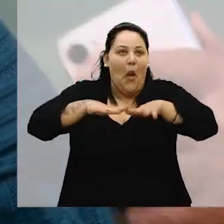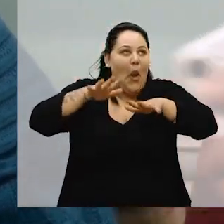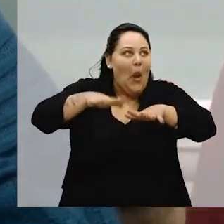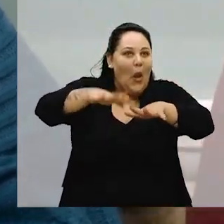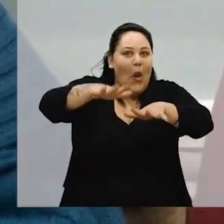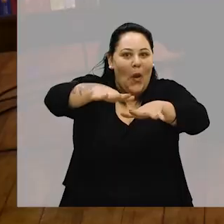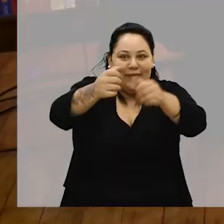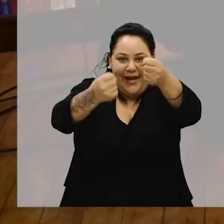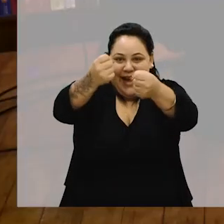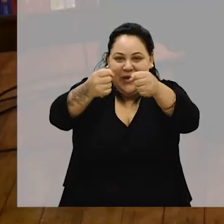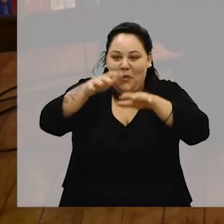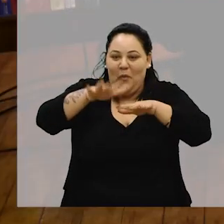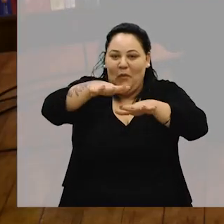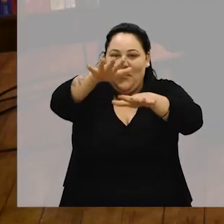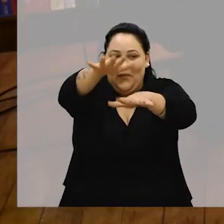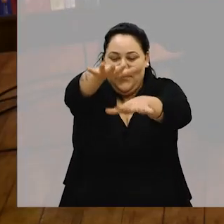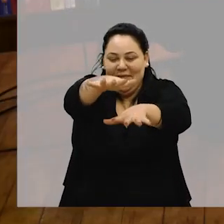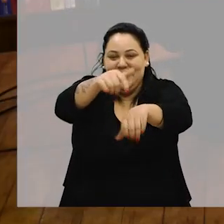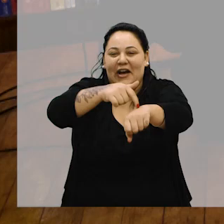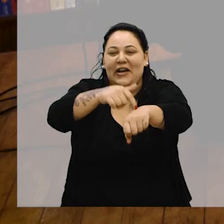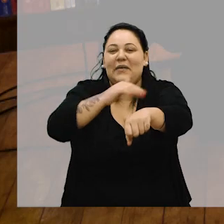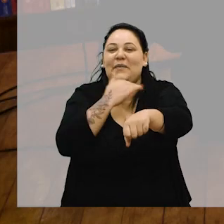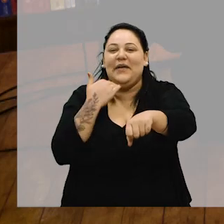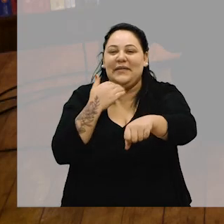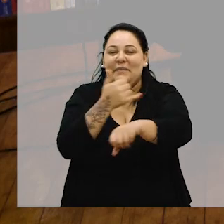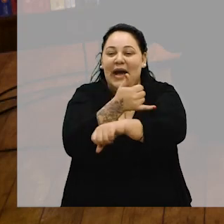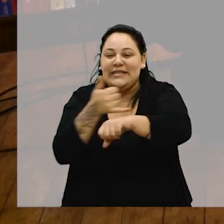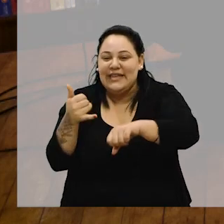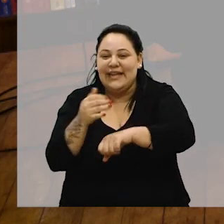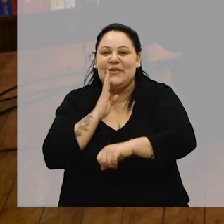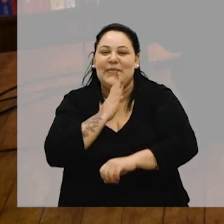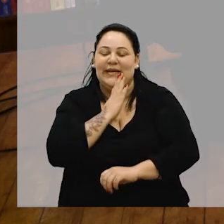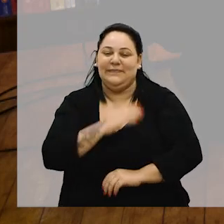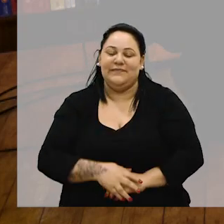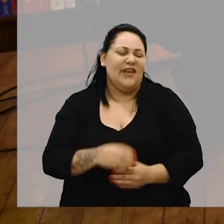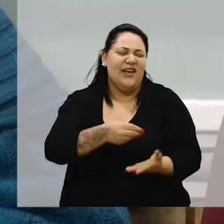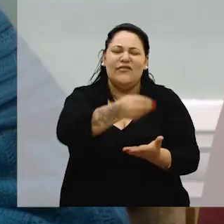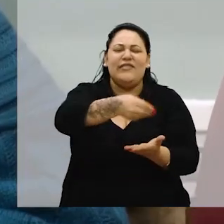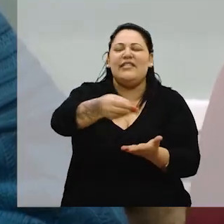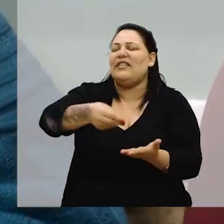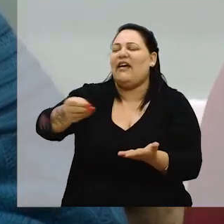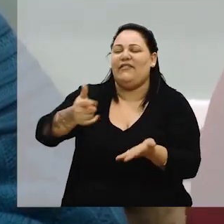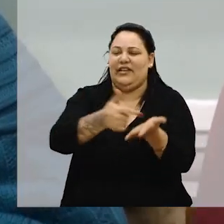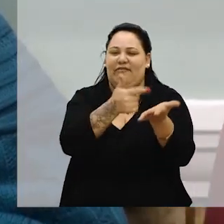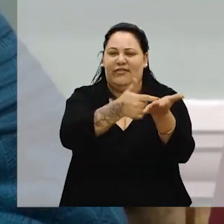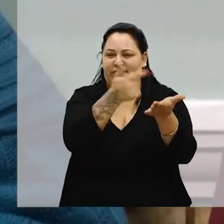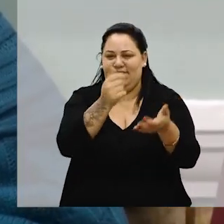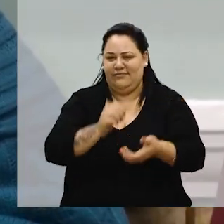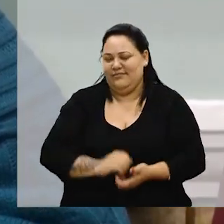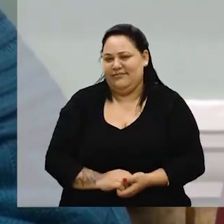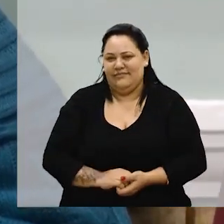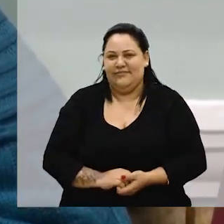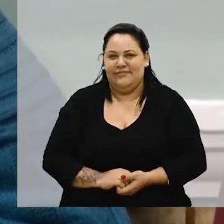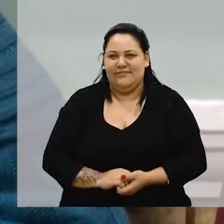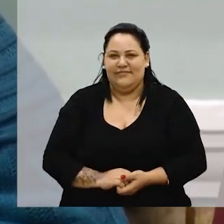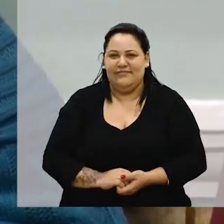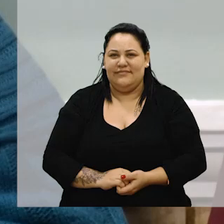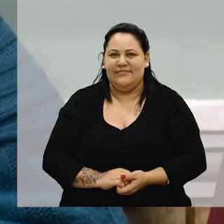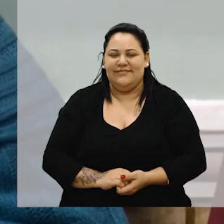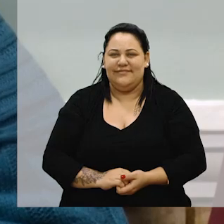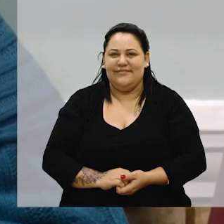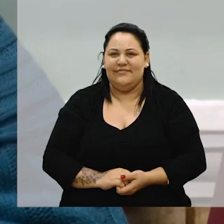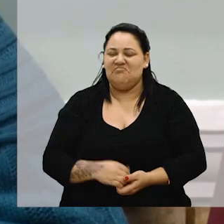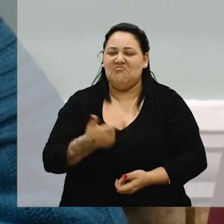Que o cortejo passe pelo bar. Então, nos botecos que eu frequentava, eu distribuía o meu livro. Eu não